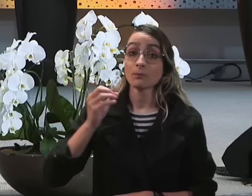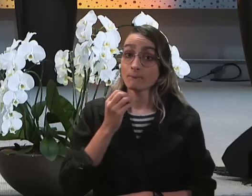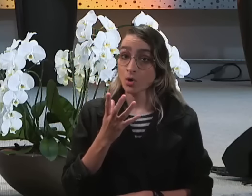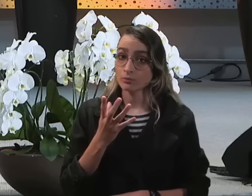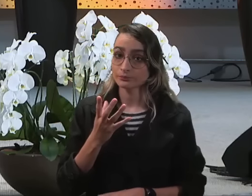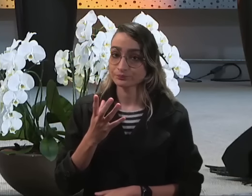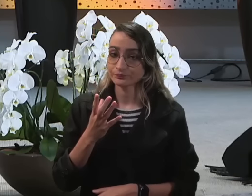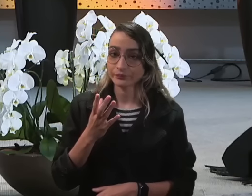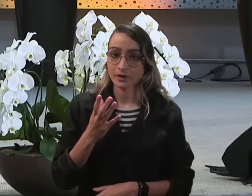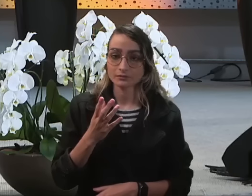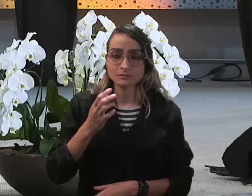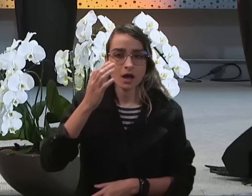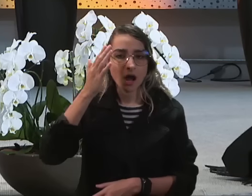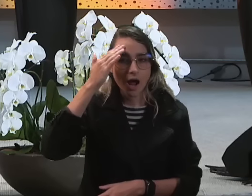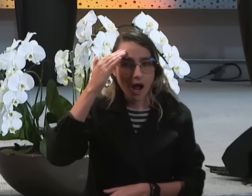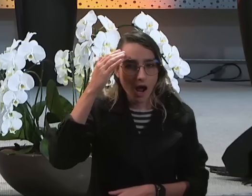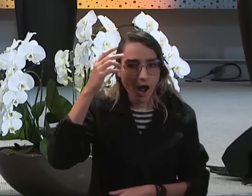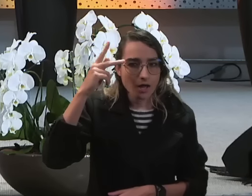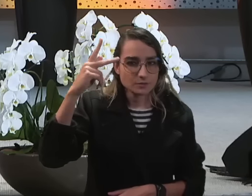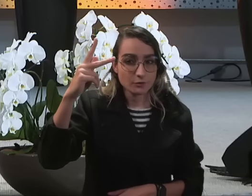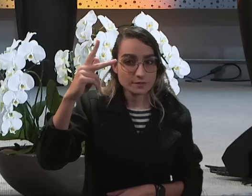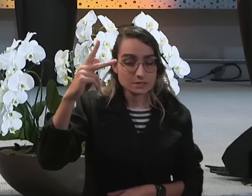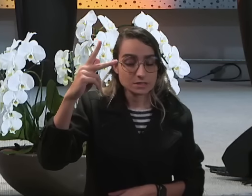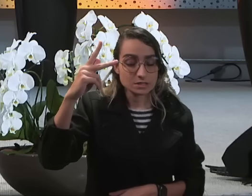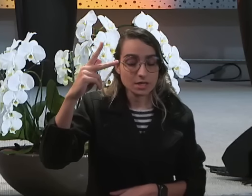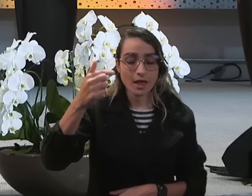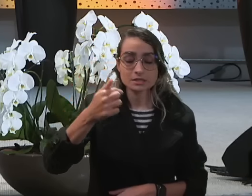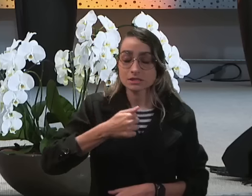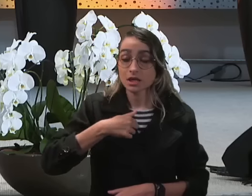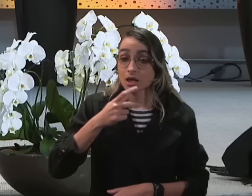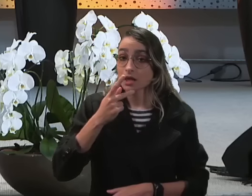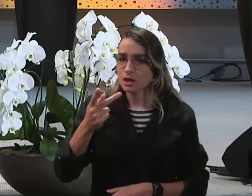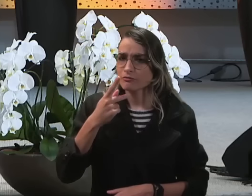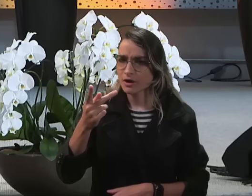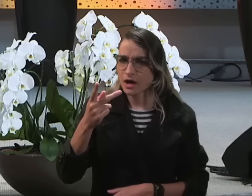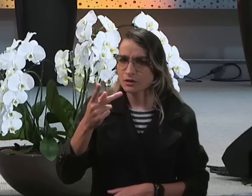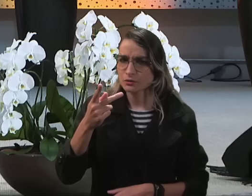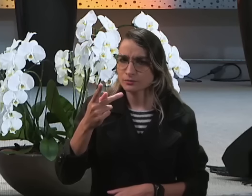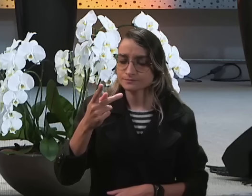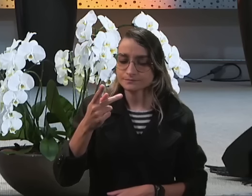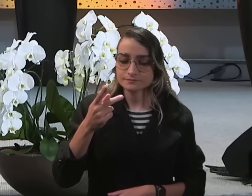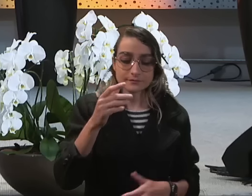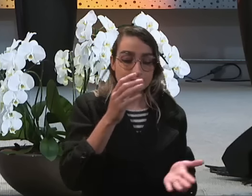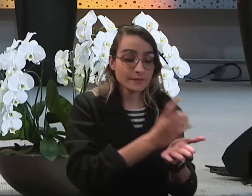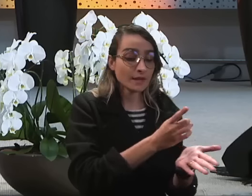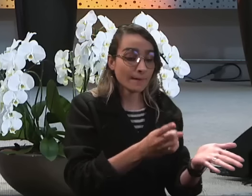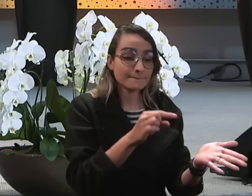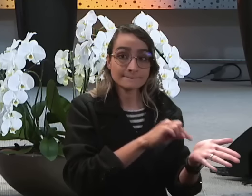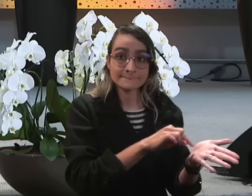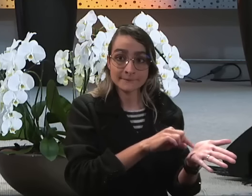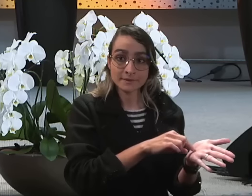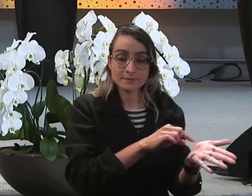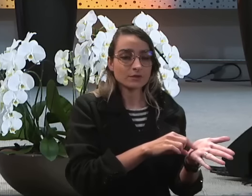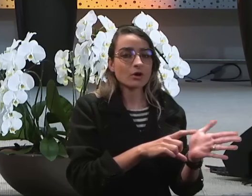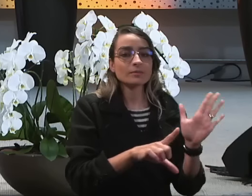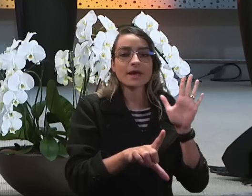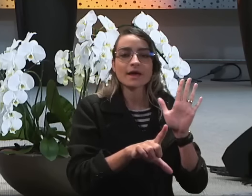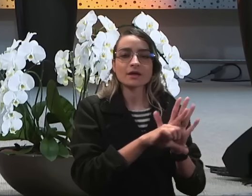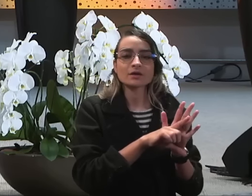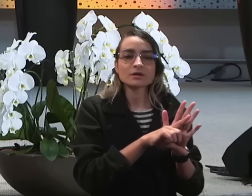que me refiro estão no livro de Daniel capítulo 7 capítulo 8 capítulo 9 apocalipse capítulo 14